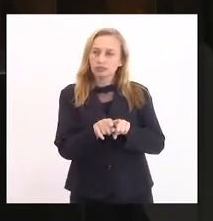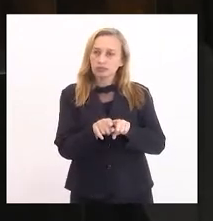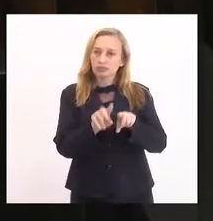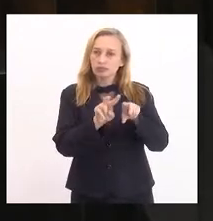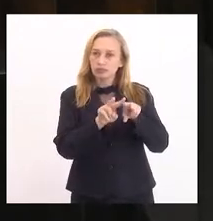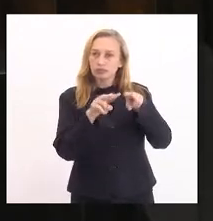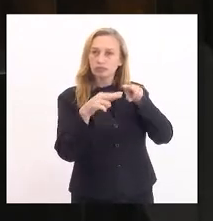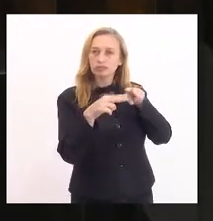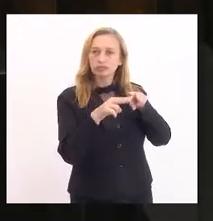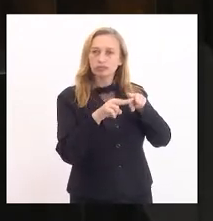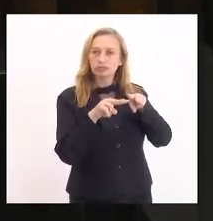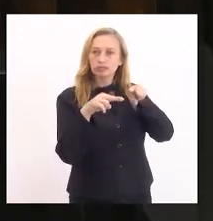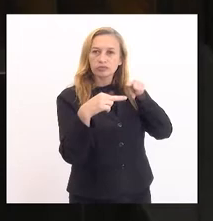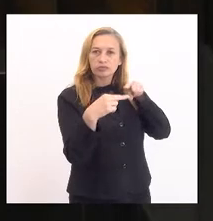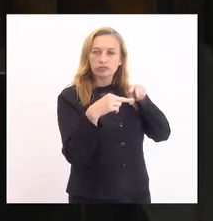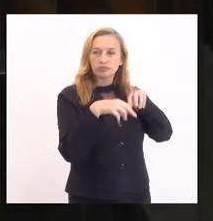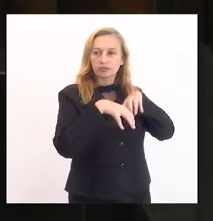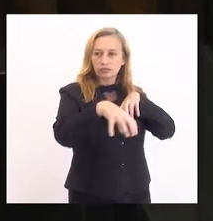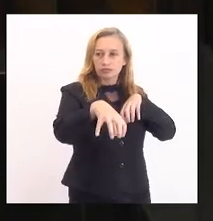remota,